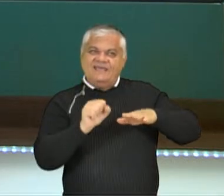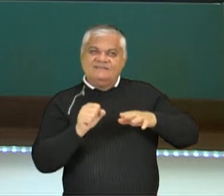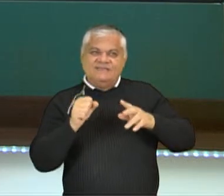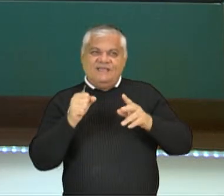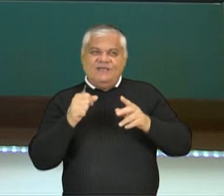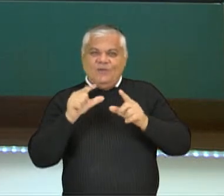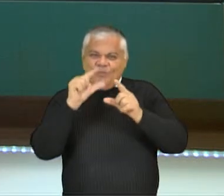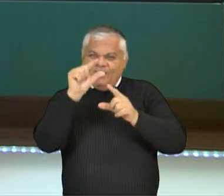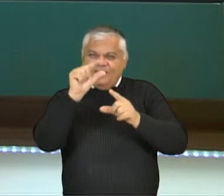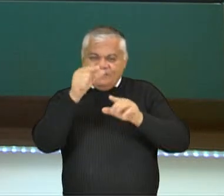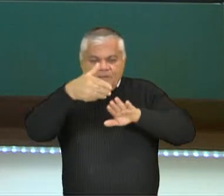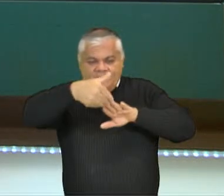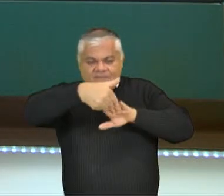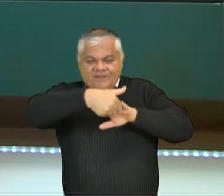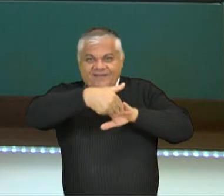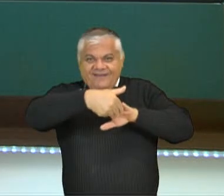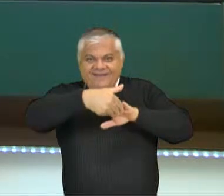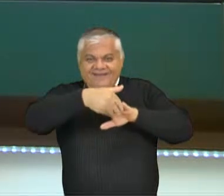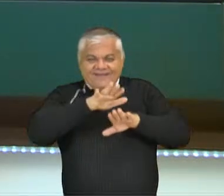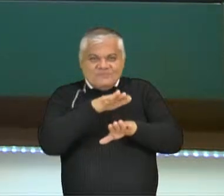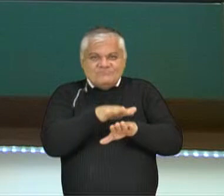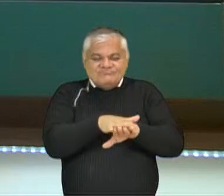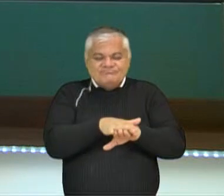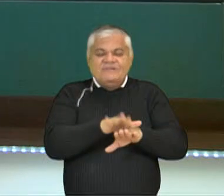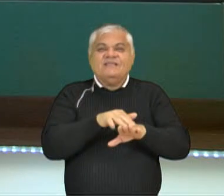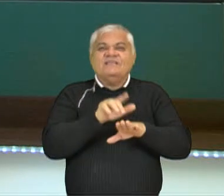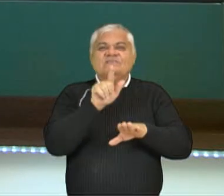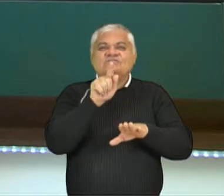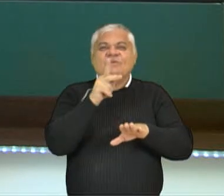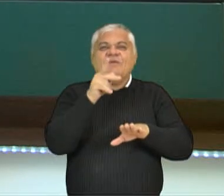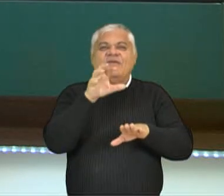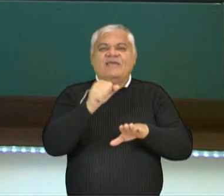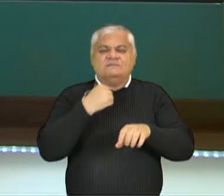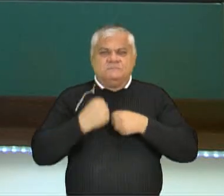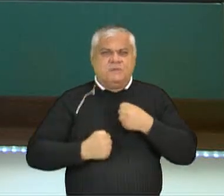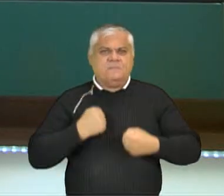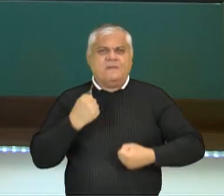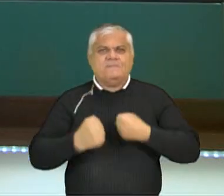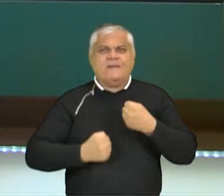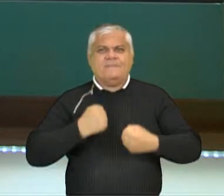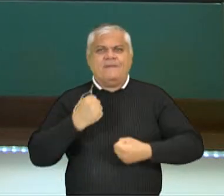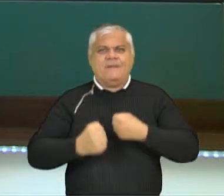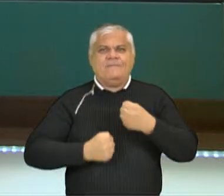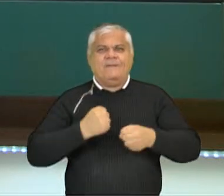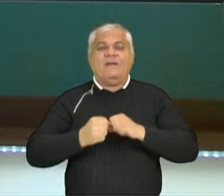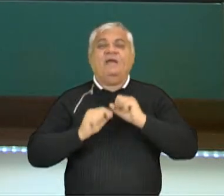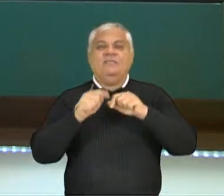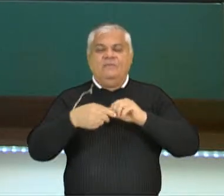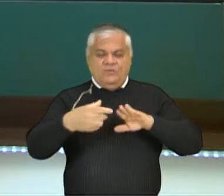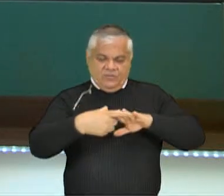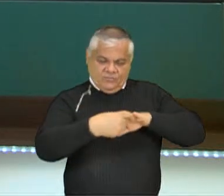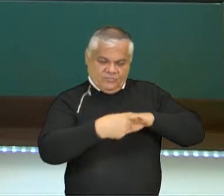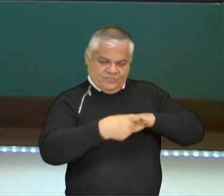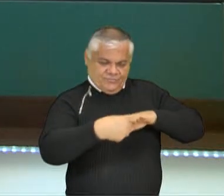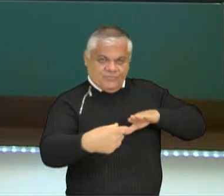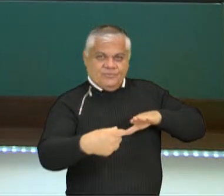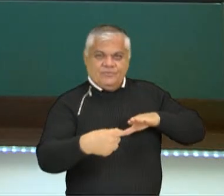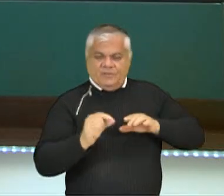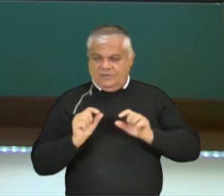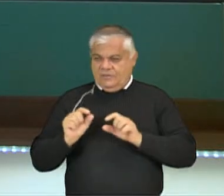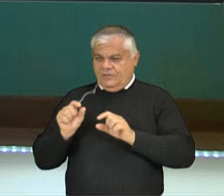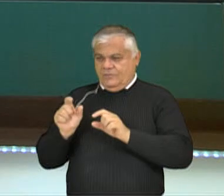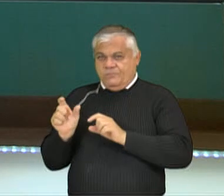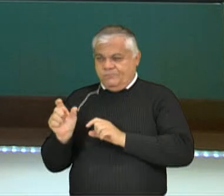aí você levantava a palmilha e colocava o GPS, né, e ia correr. Esses dados depois você tirava da palmilha, colocava